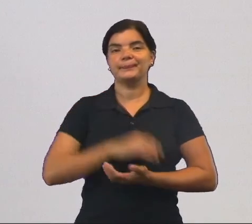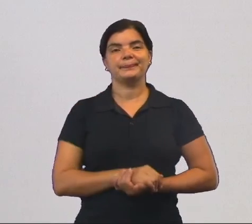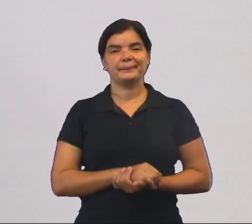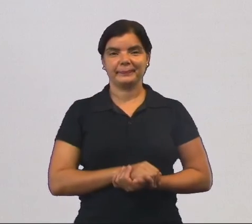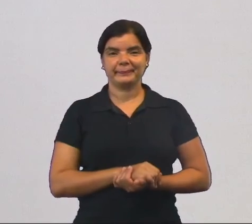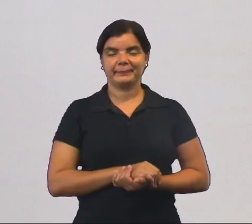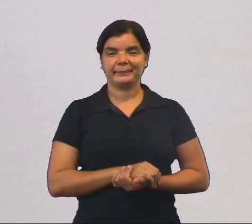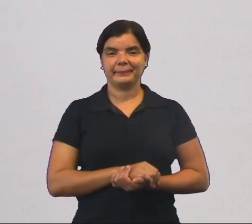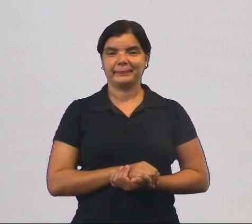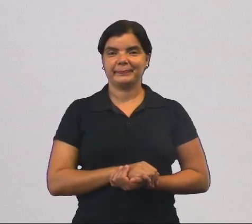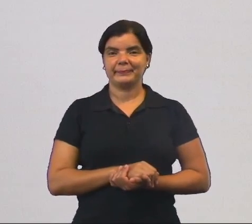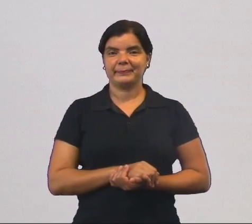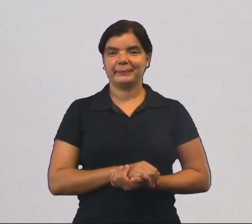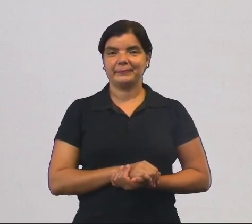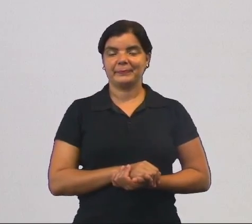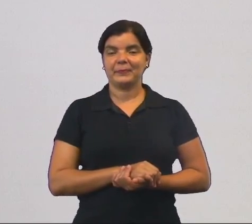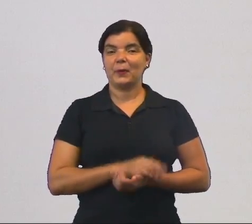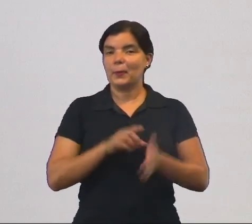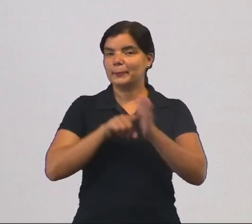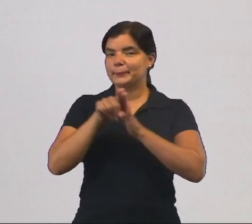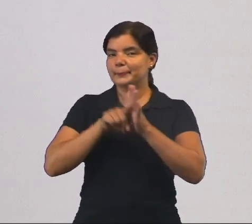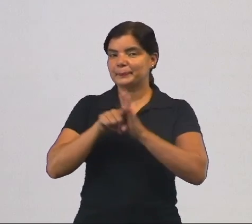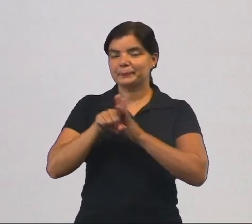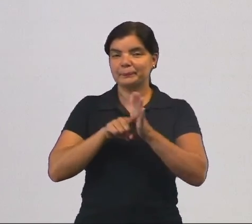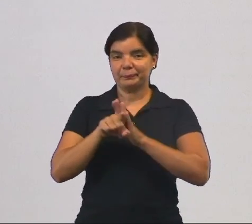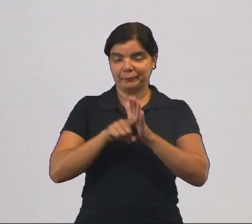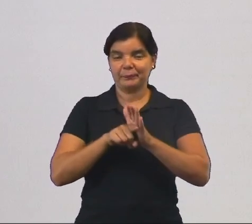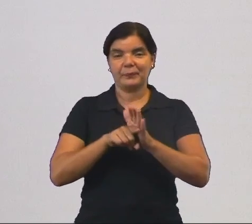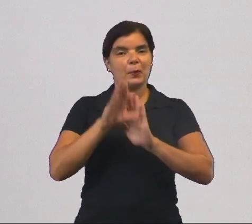e fazer uma pesquisa em